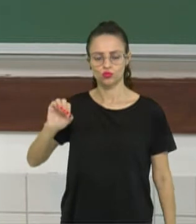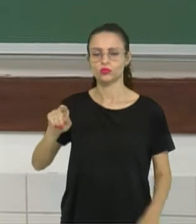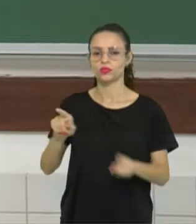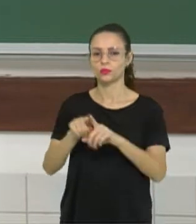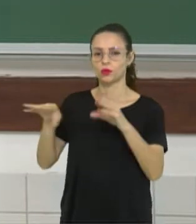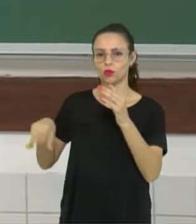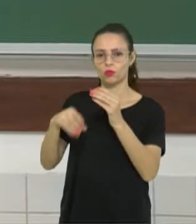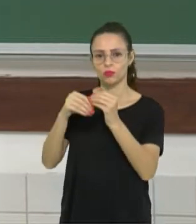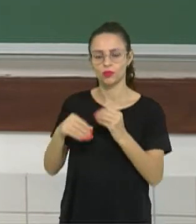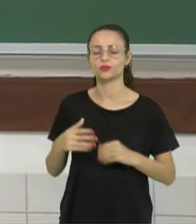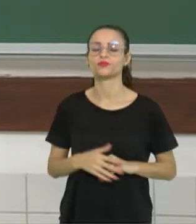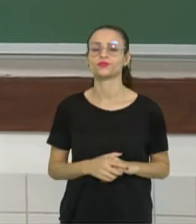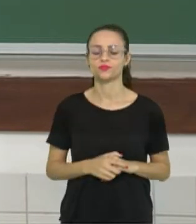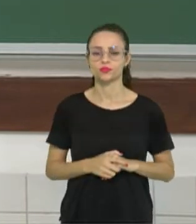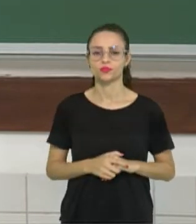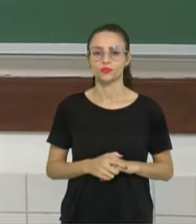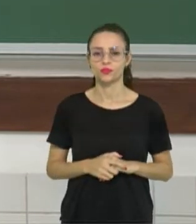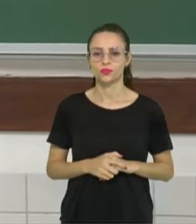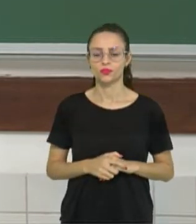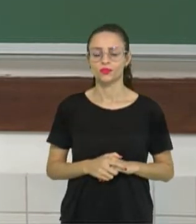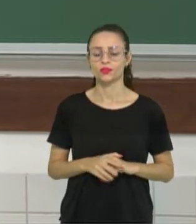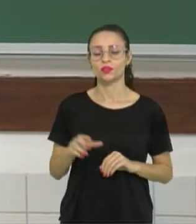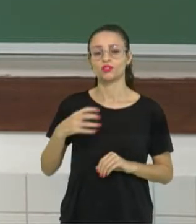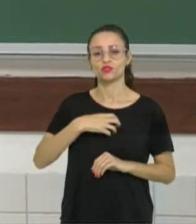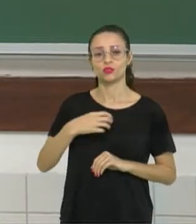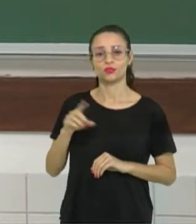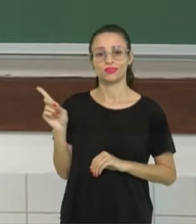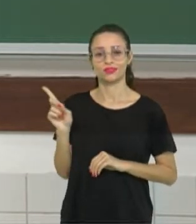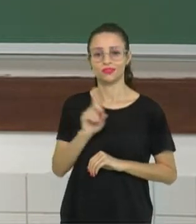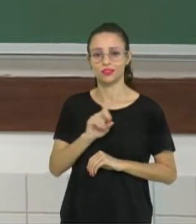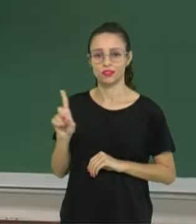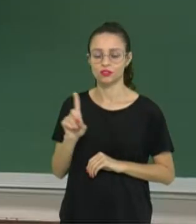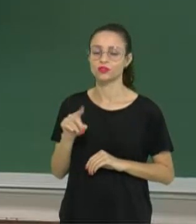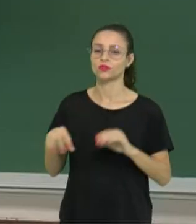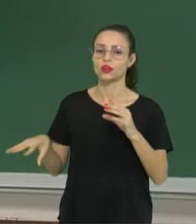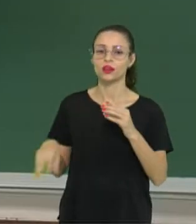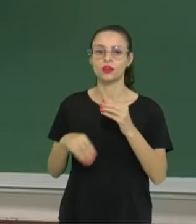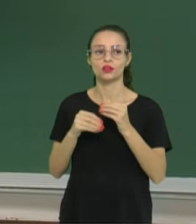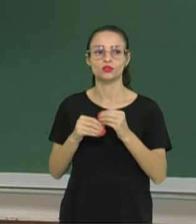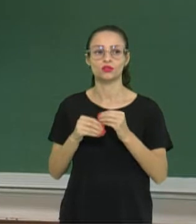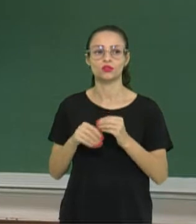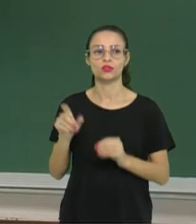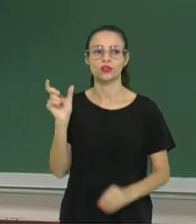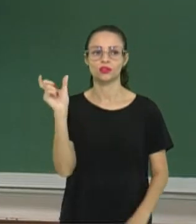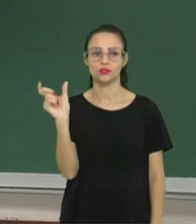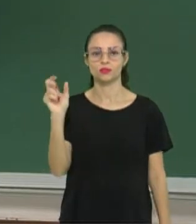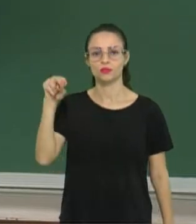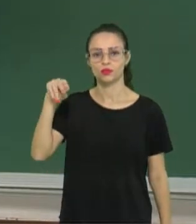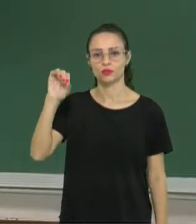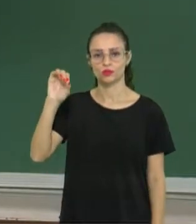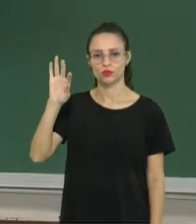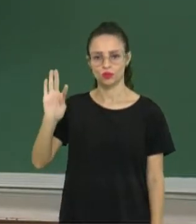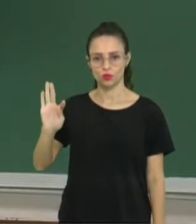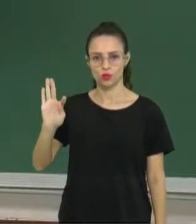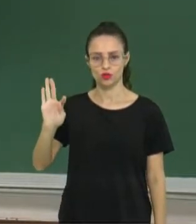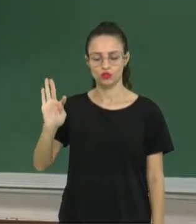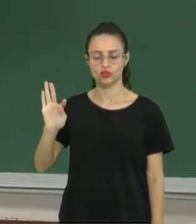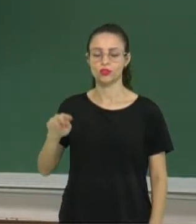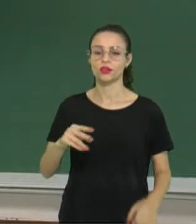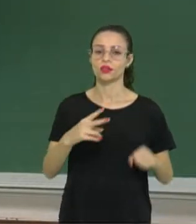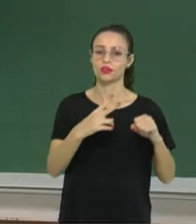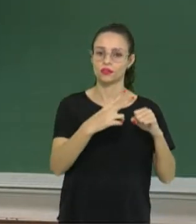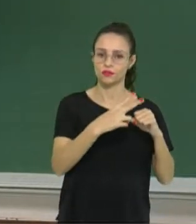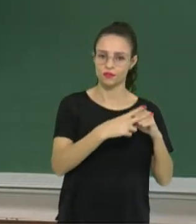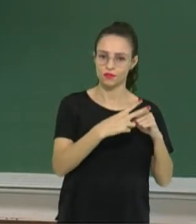complemento. Quando vamos trabalhar com a forma negativa, nós vamos adicionar a expressão not entre o auxiliar e